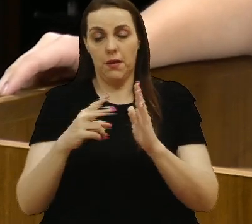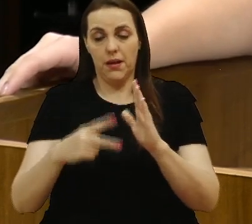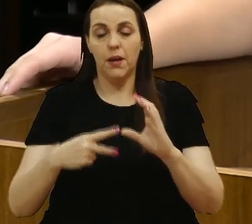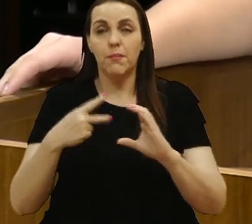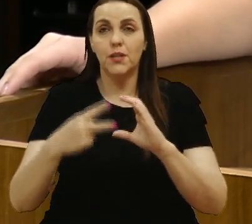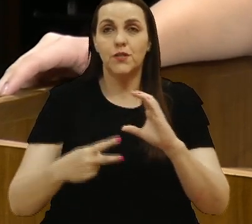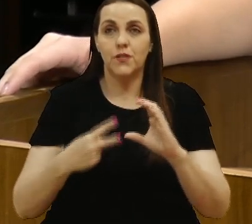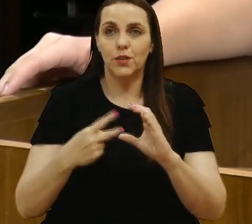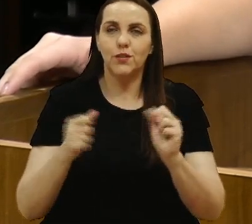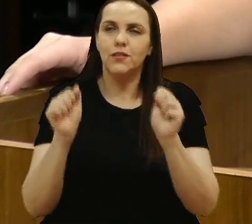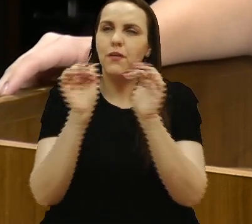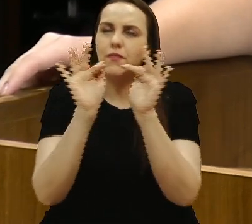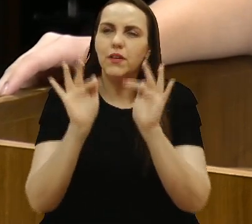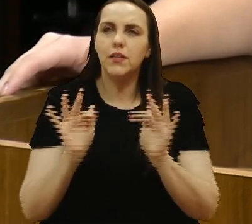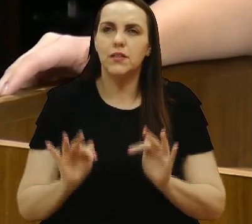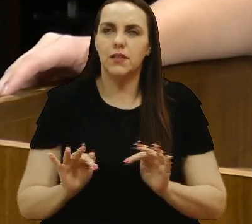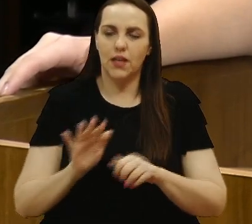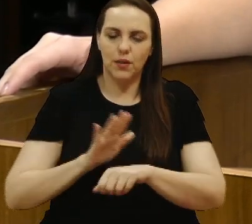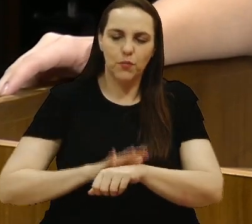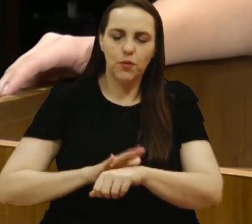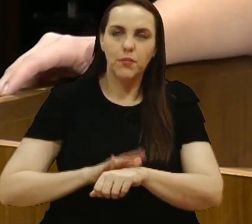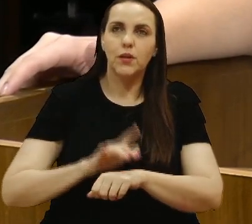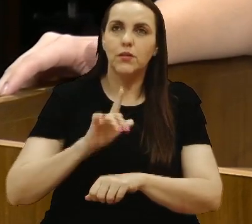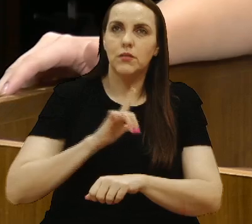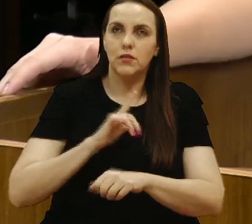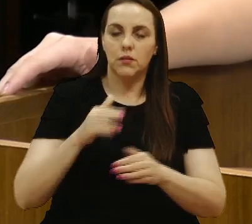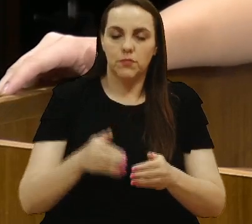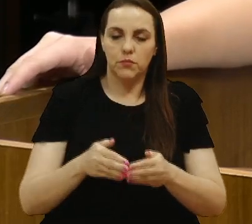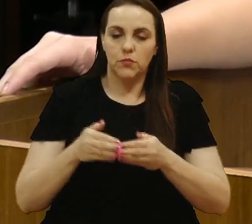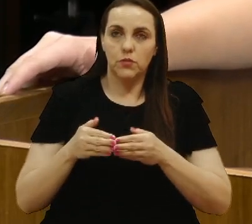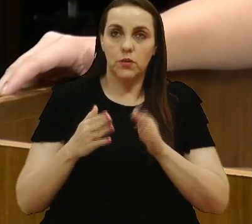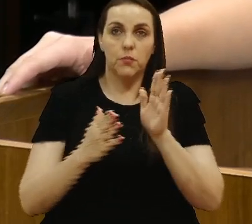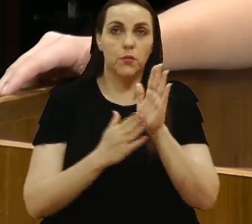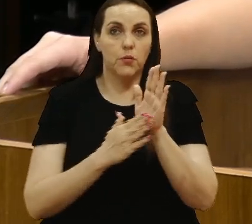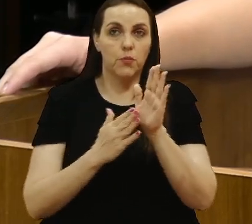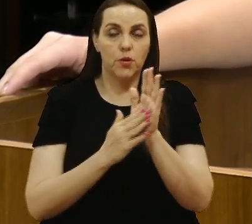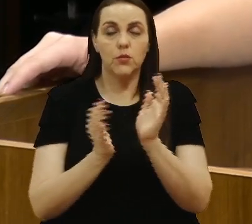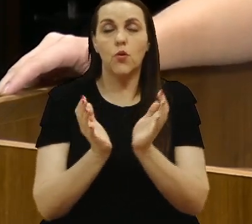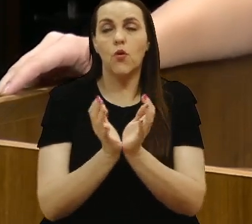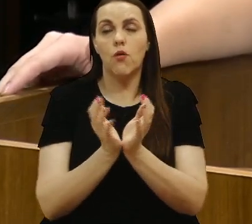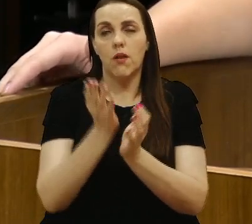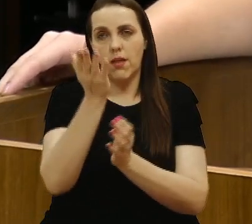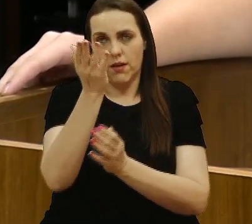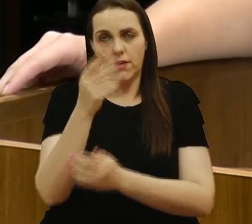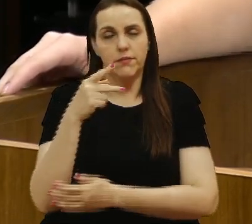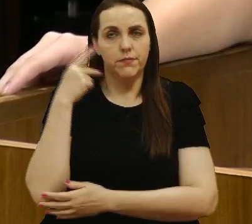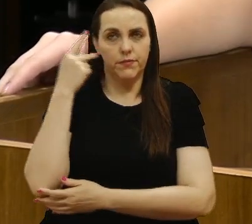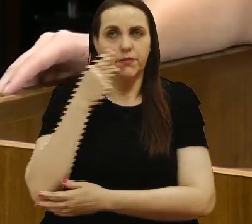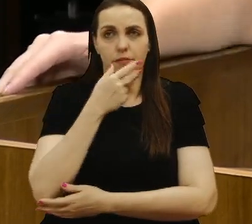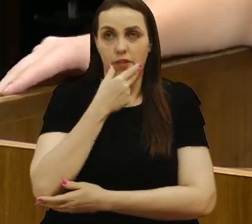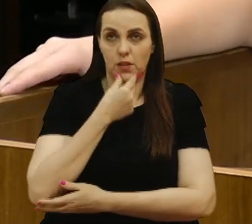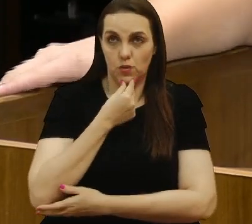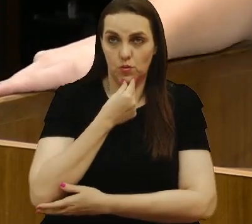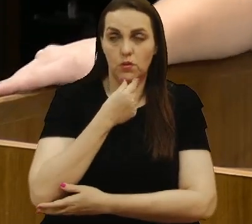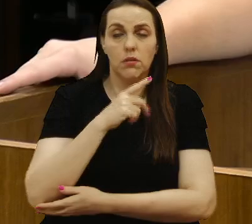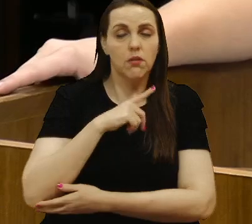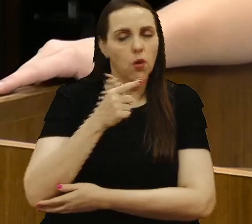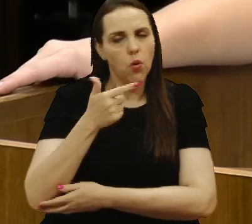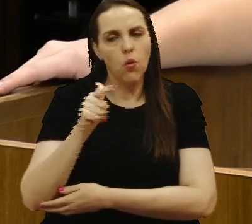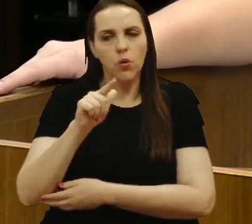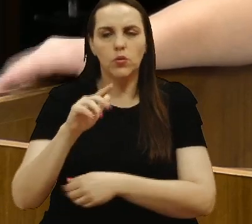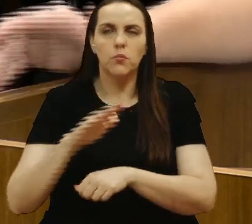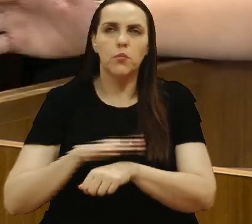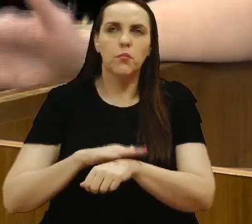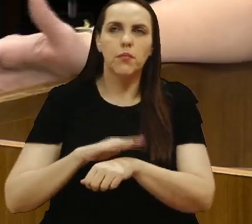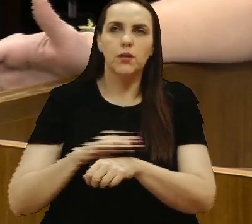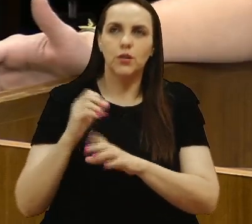felicidade, né, nesse momento de ter uma moção proposta por um colega vereador, né, e perceber que nós temos um outro momento enquanto